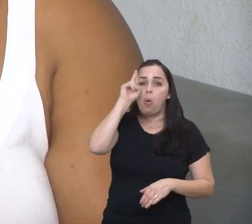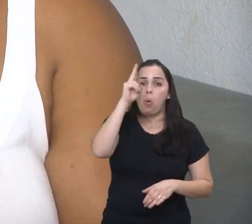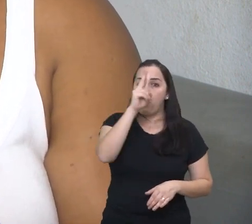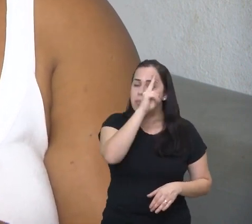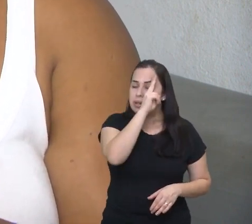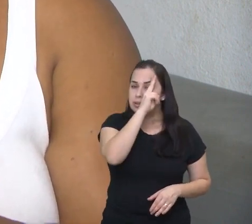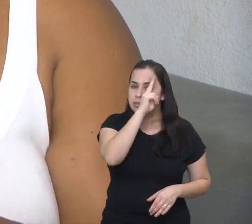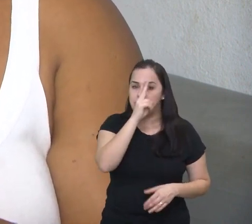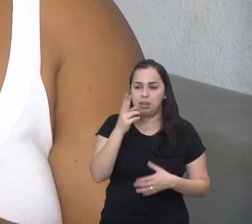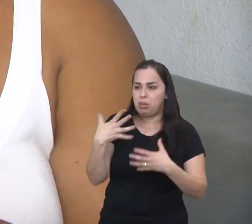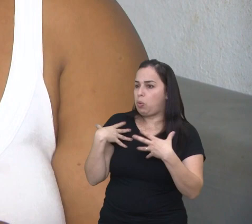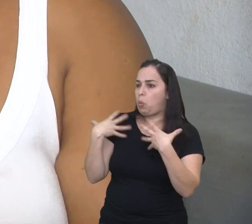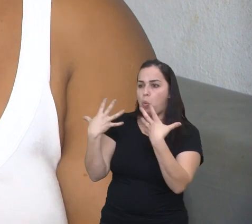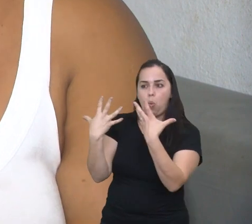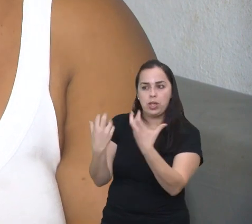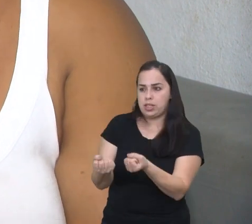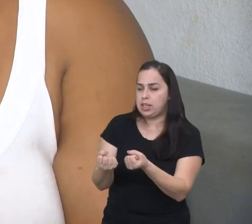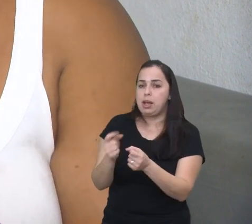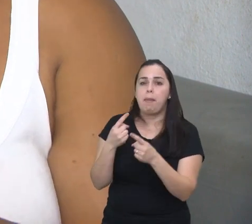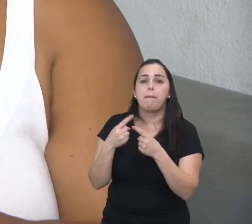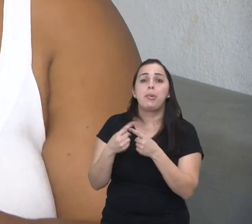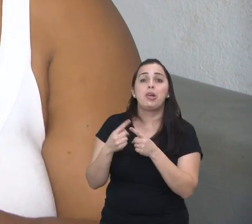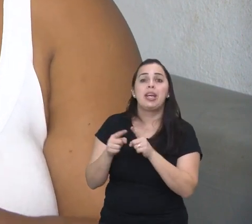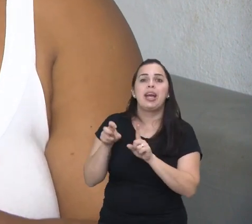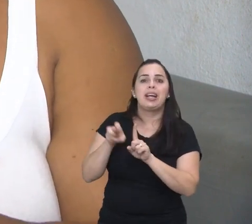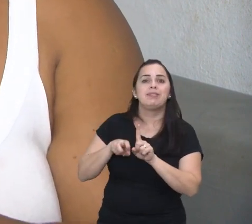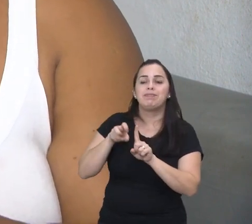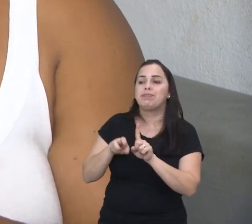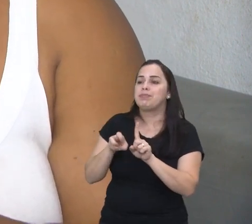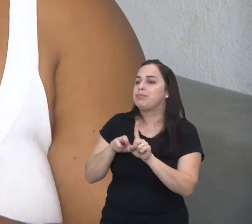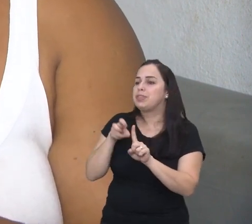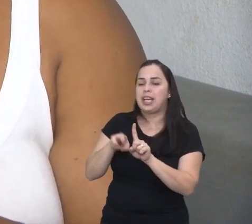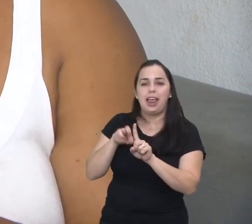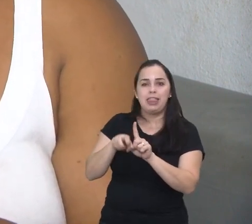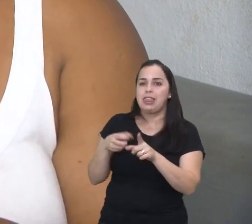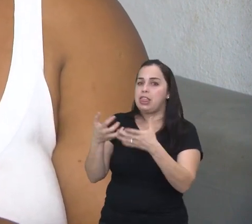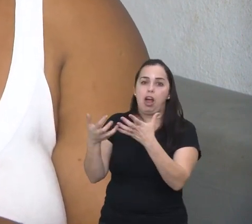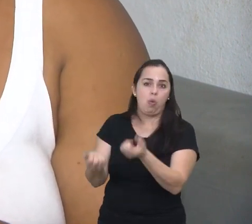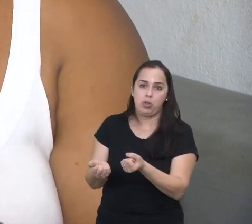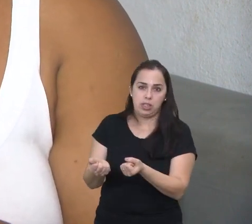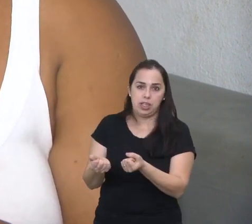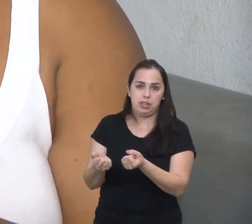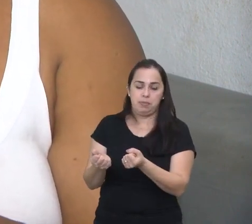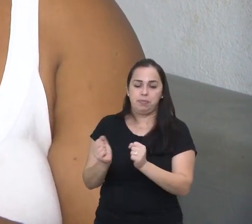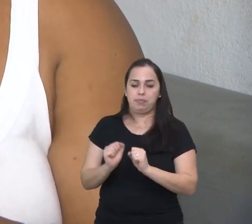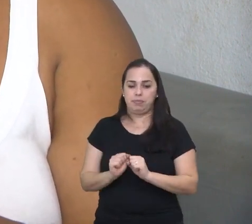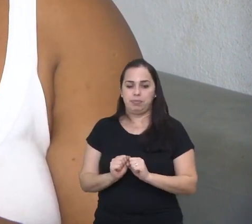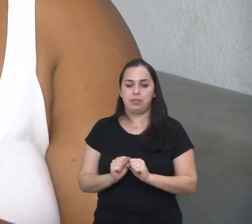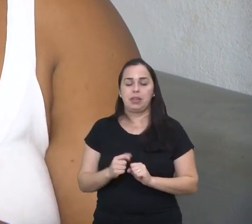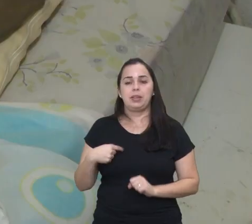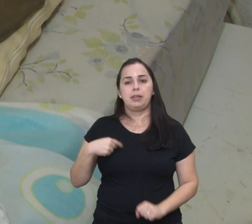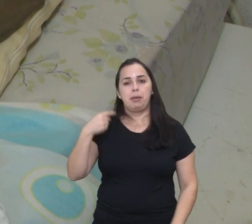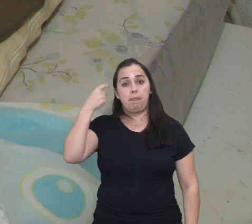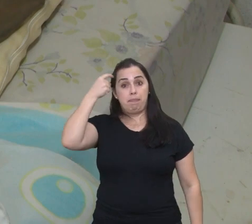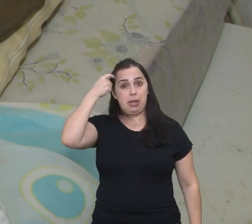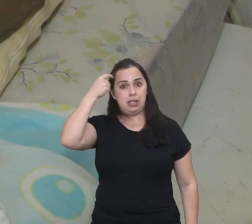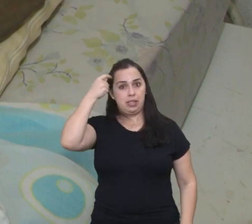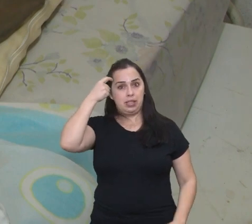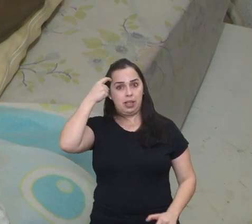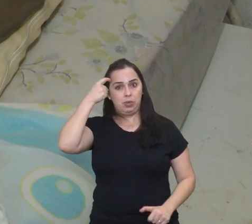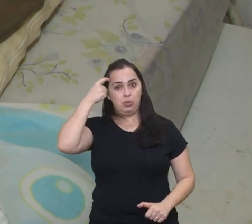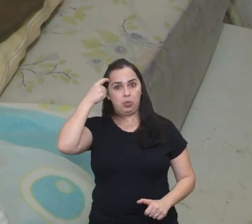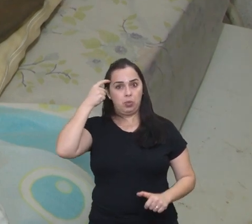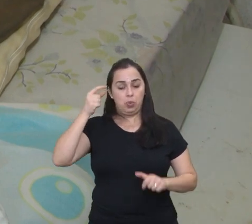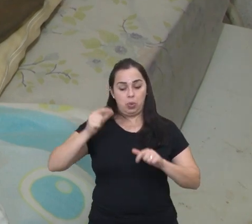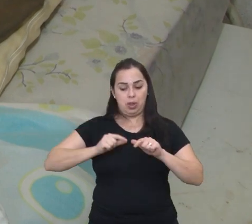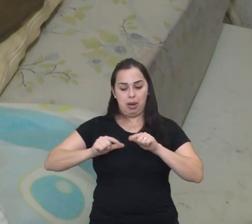um Uber, né? Que não é todos que concordam, porque tem que carregar a cadeira de rodas também. Pensando em ampliar